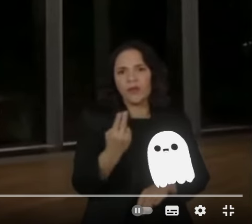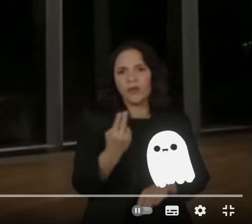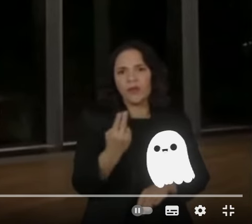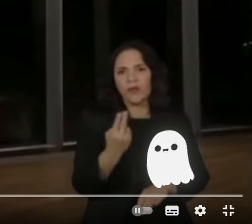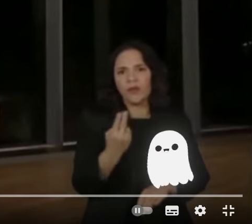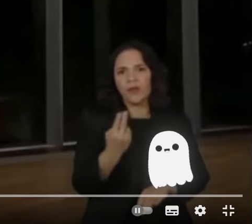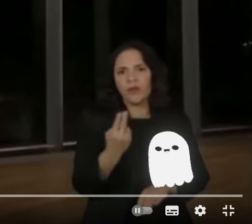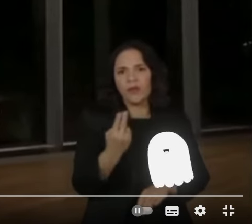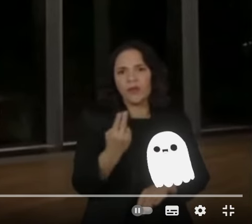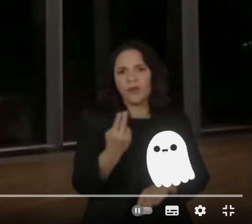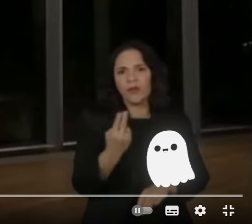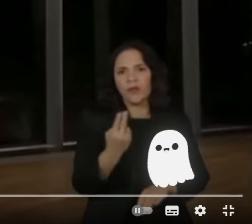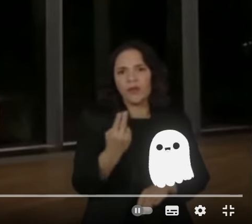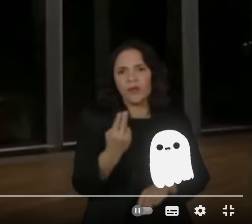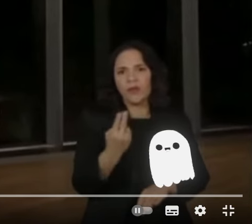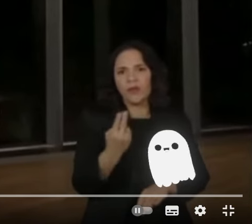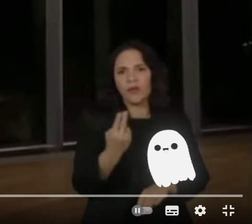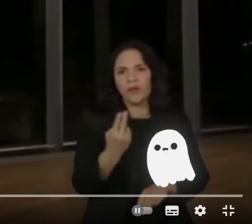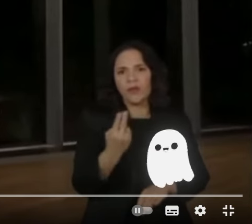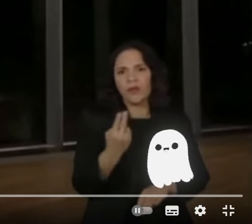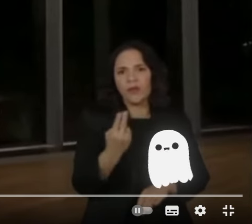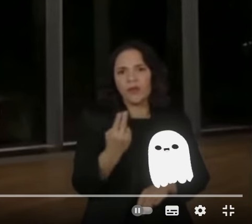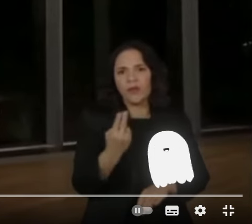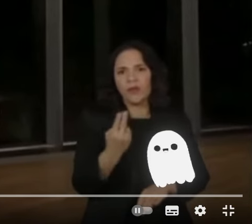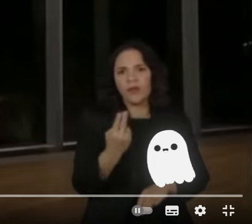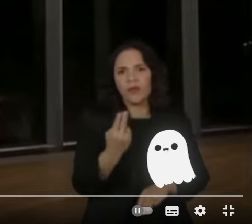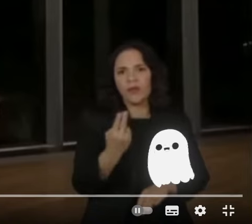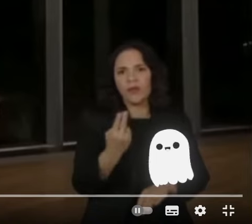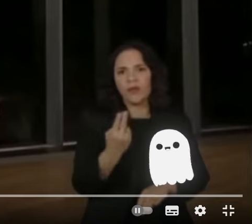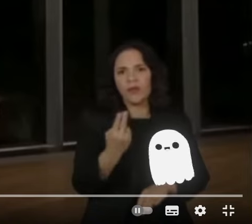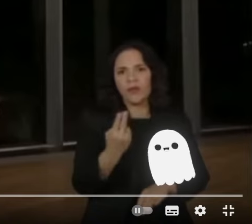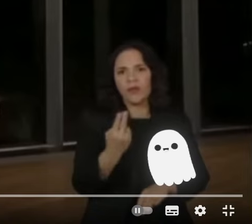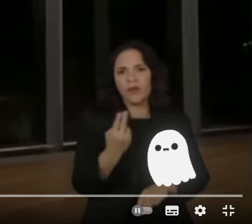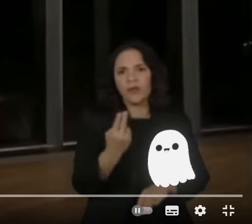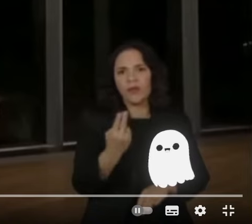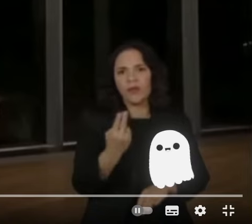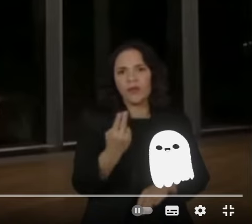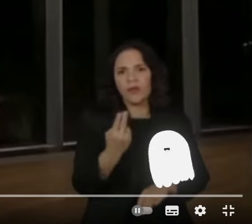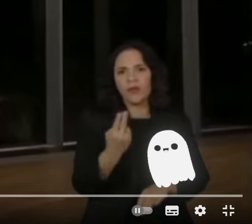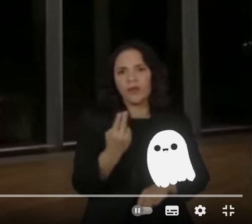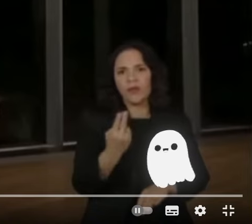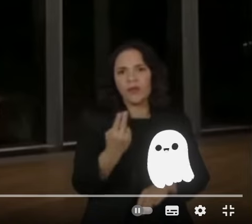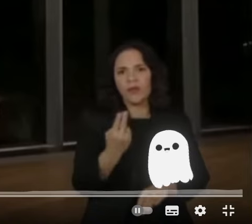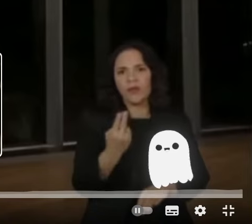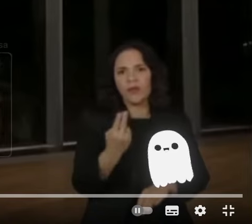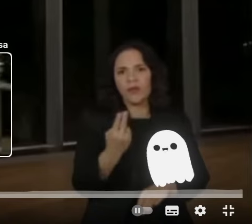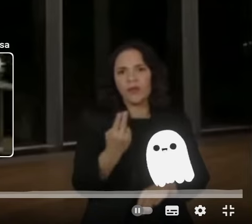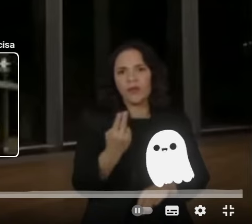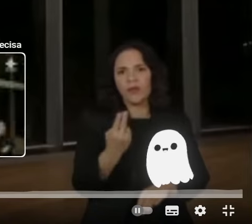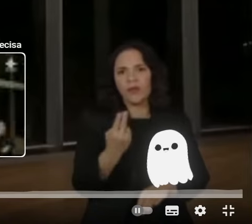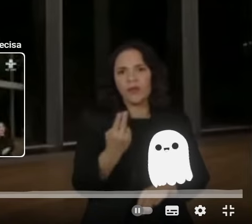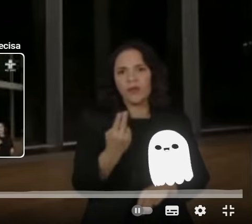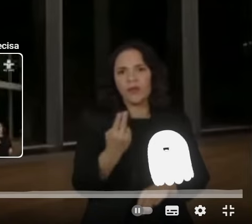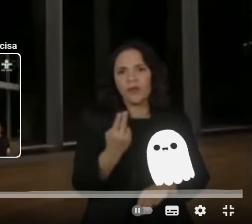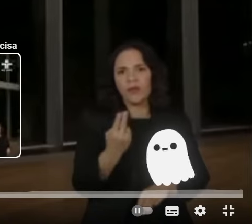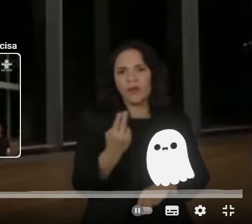mandou R$9,13. O Datena ouvindo a história toda em silêncio.